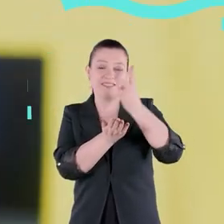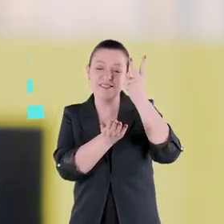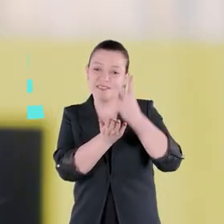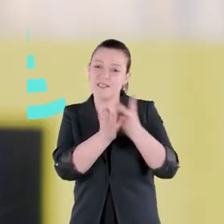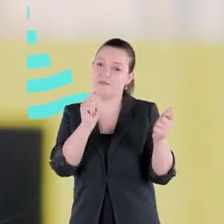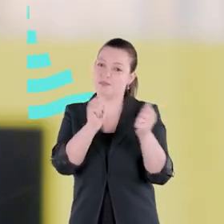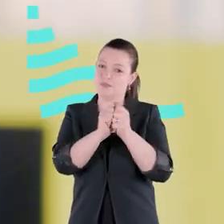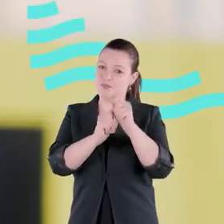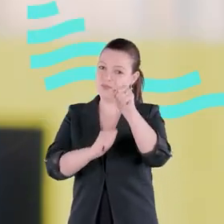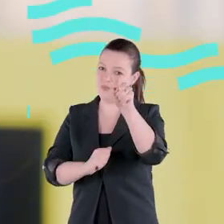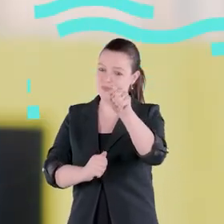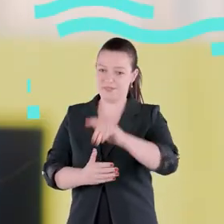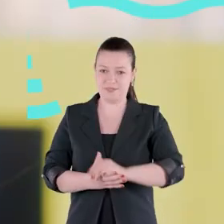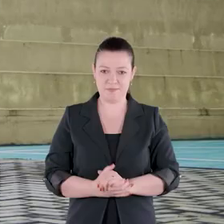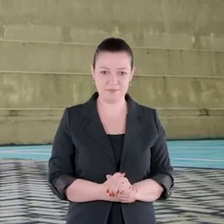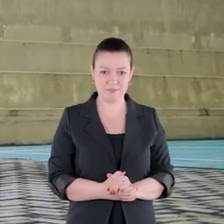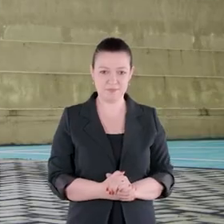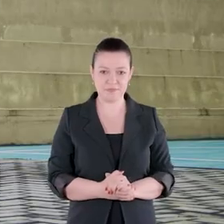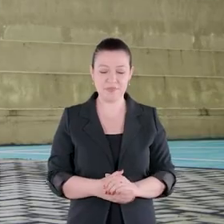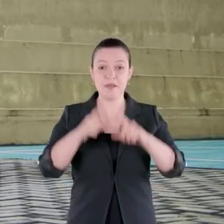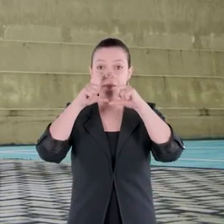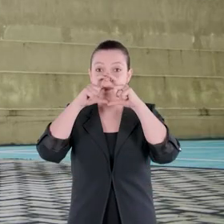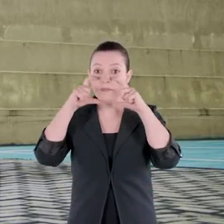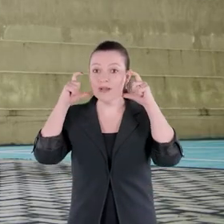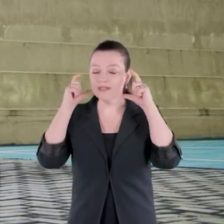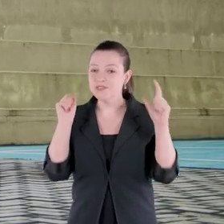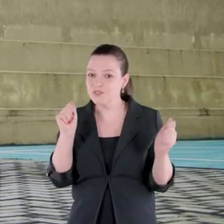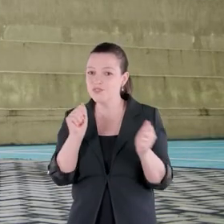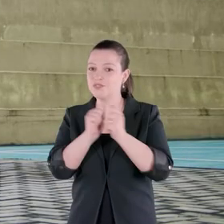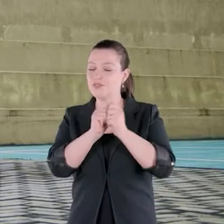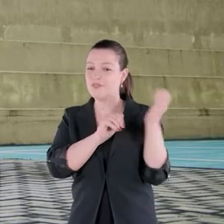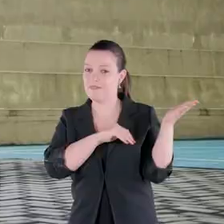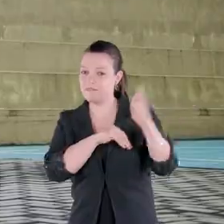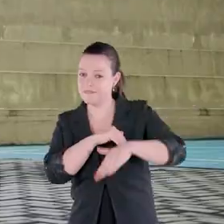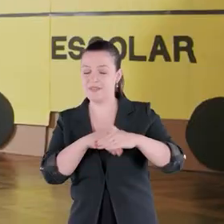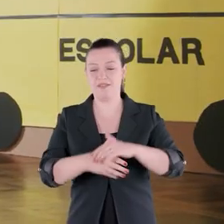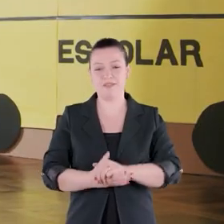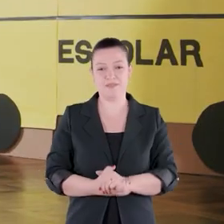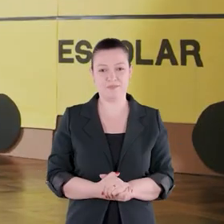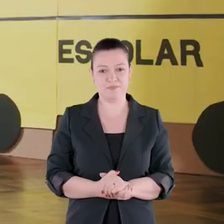sempre, sempre com você. Você vem com ela,